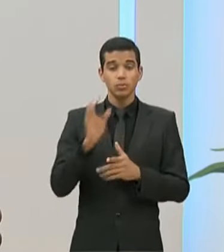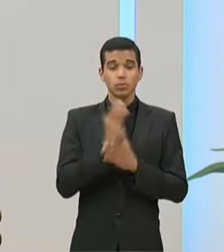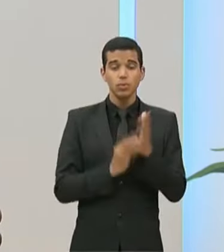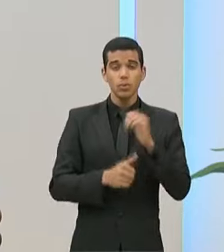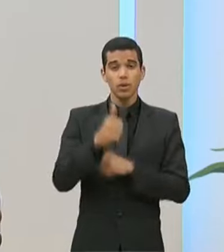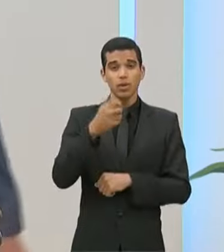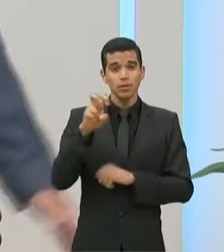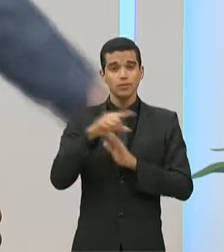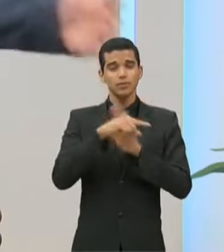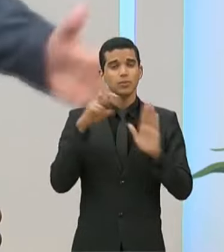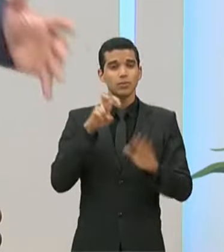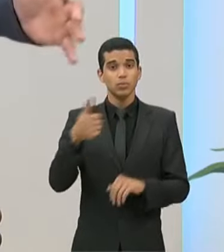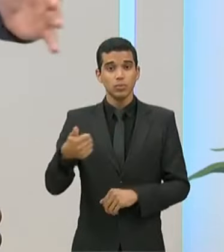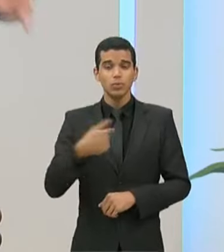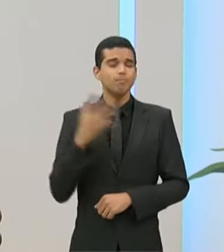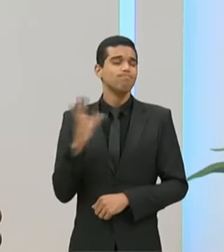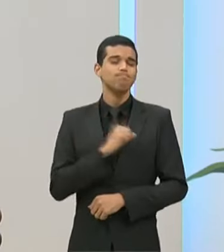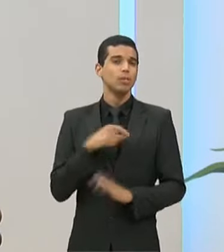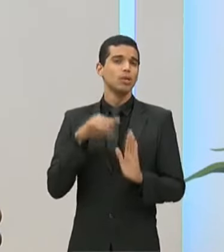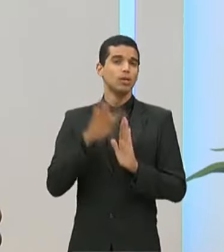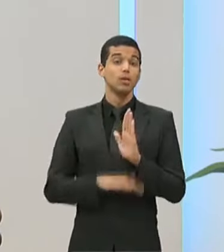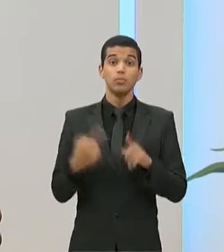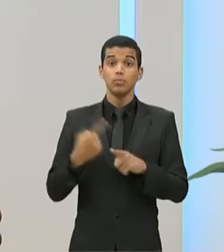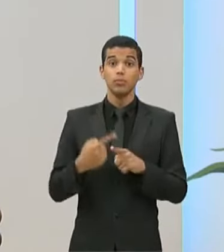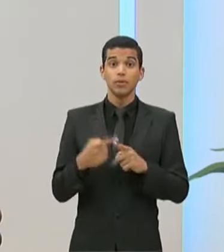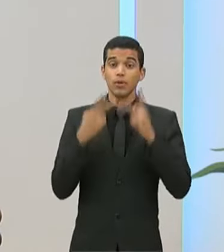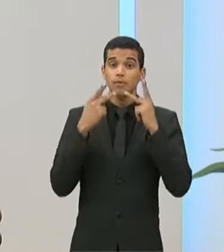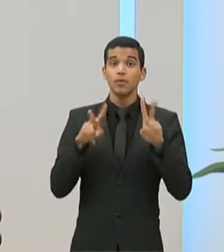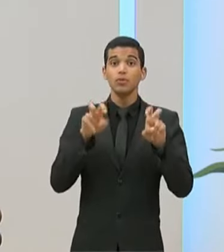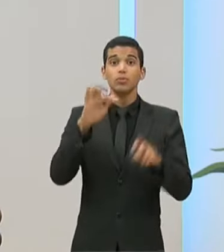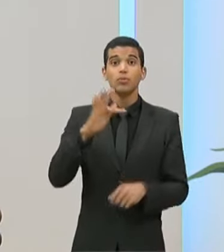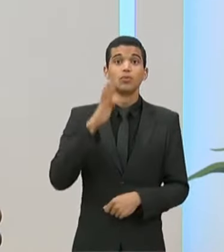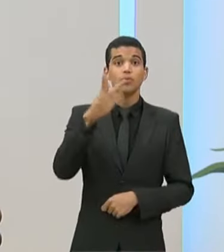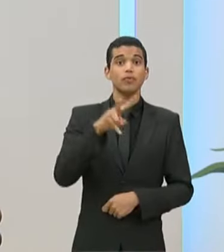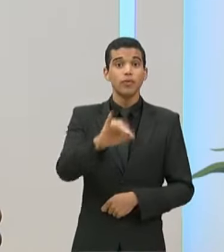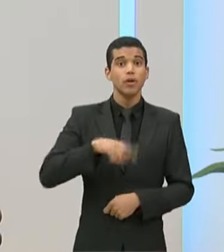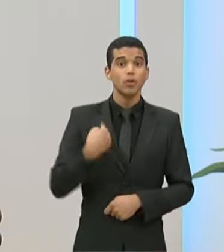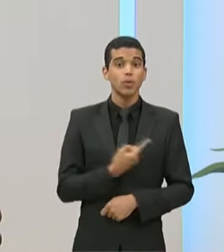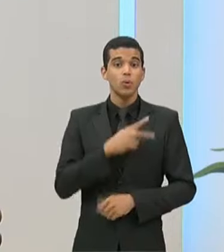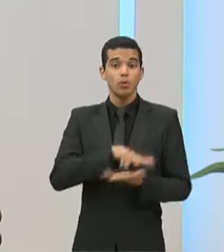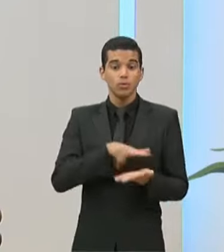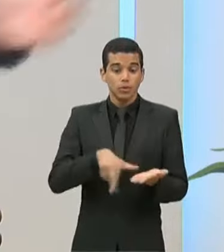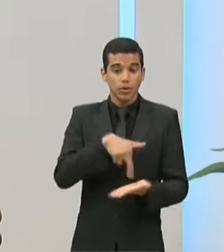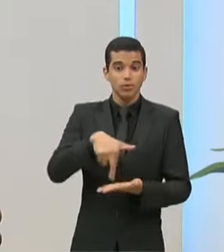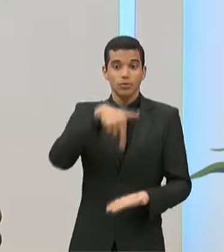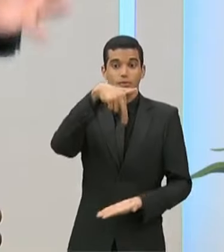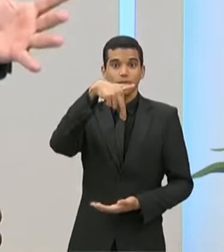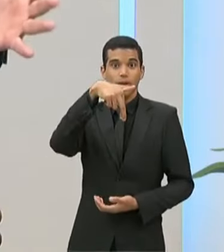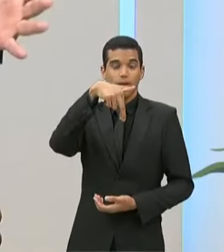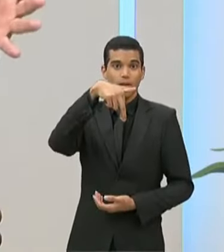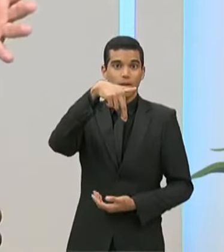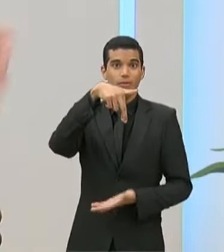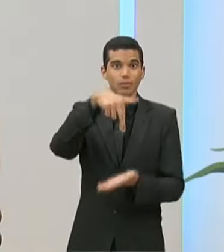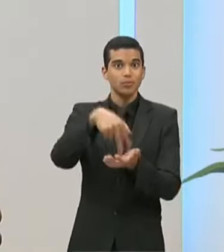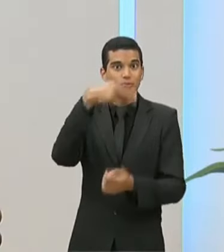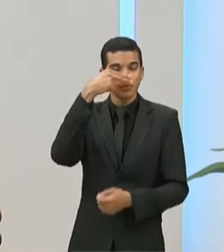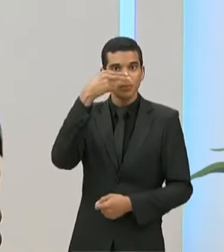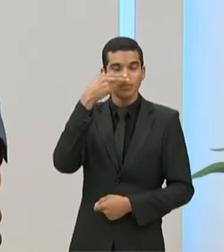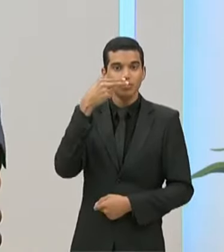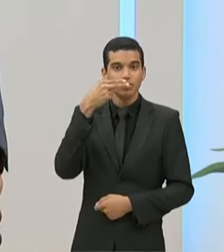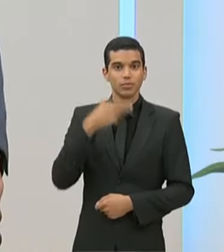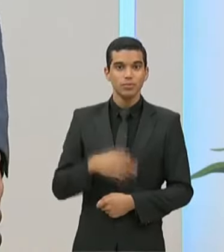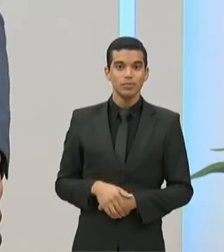esse texto, porque fala sobre a ressurreição, o que tem de Deus para nós depois daqui. E